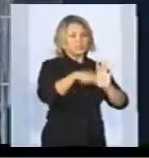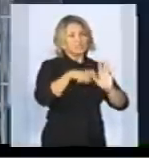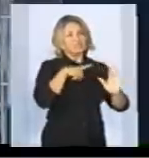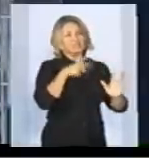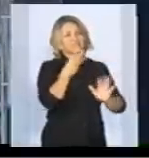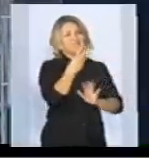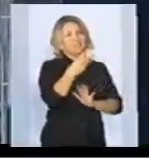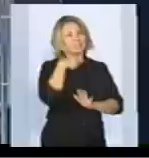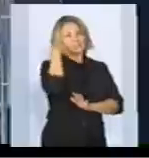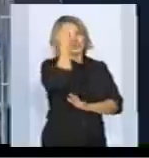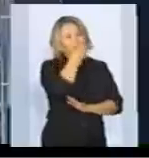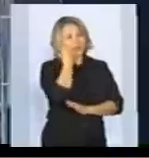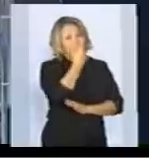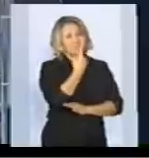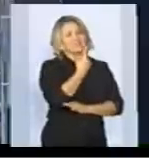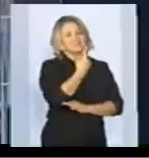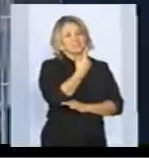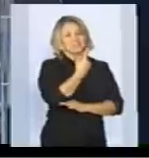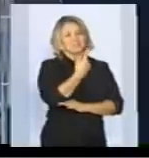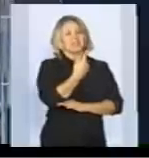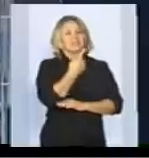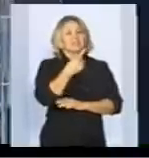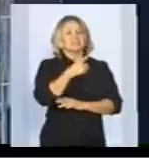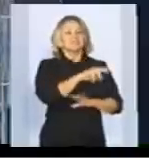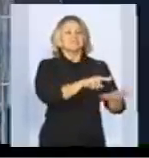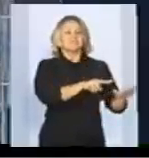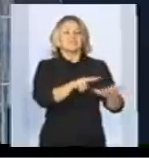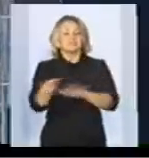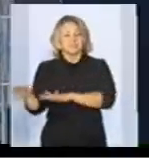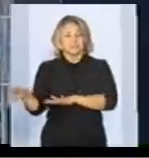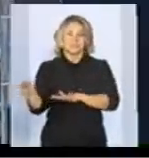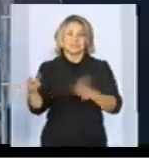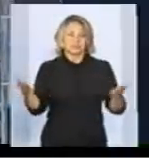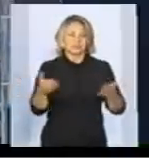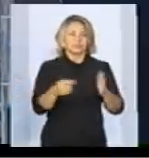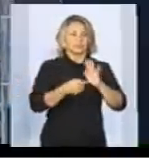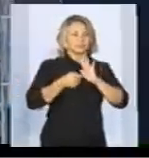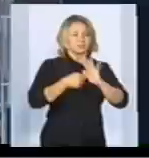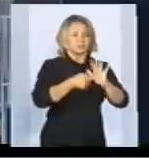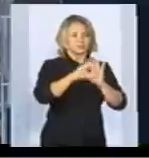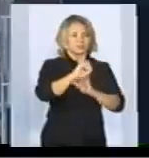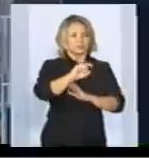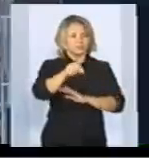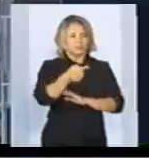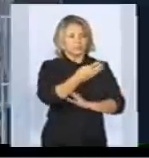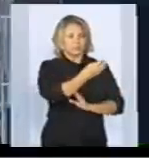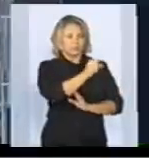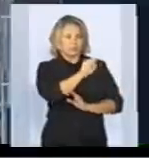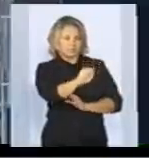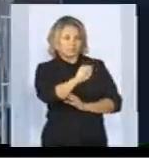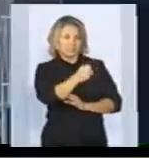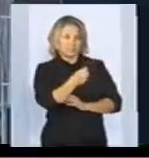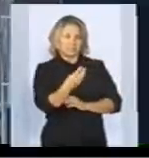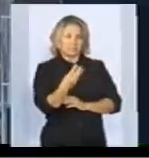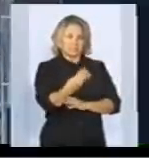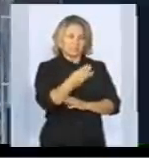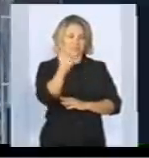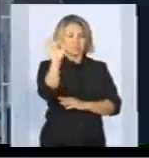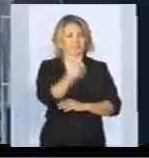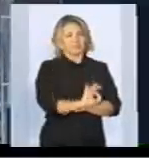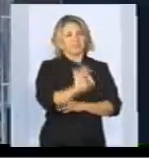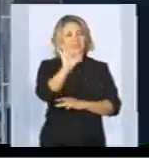3:30 semanais no horário nobre O que representa 2,0 83% do total da